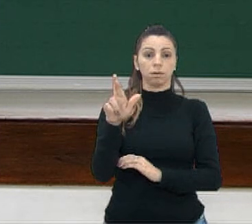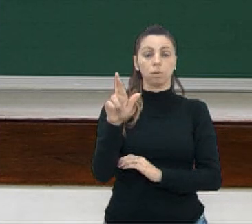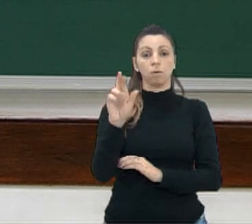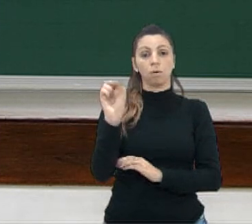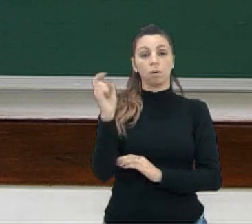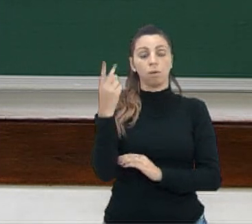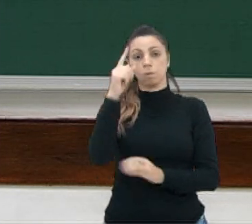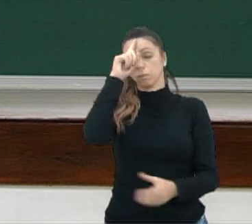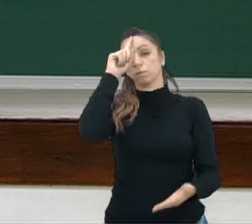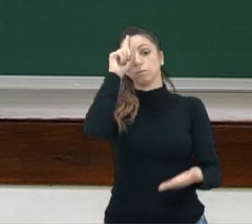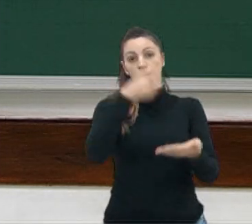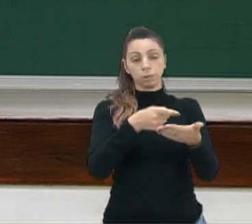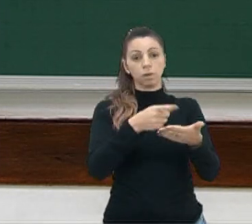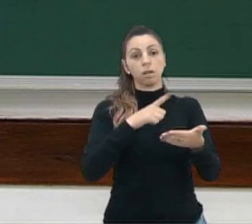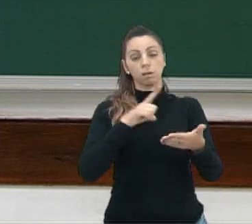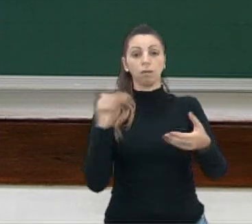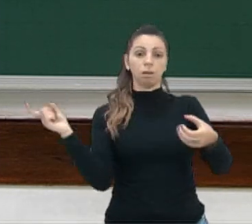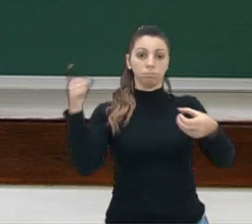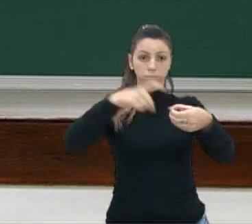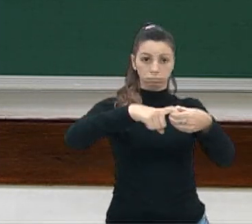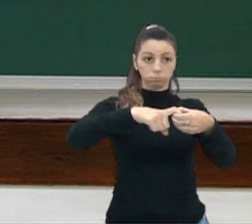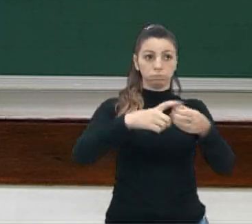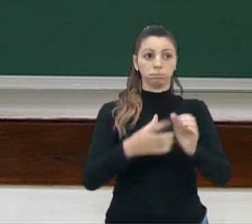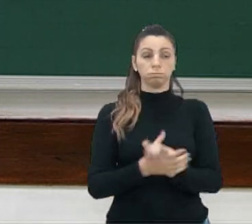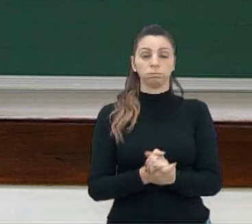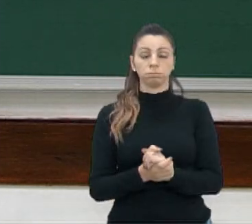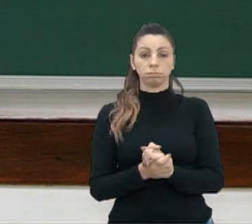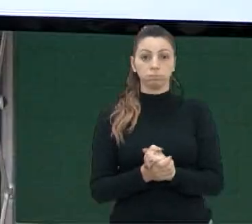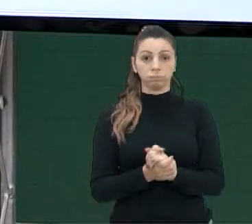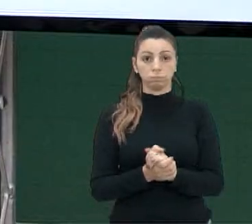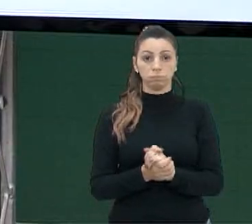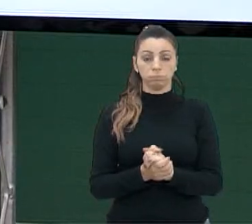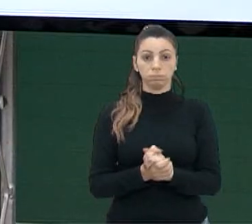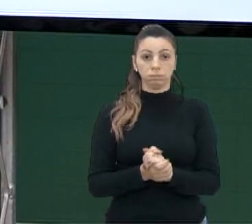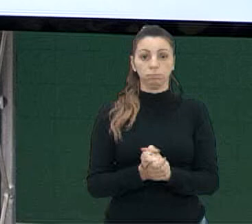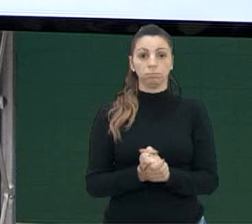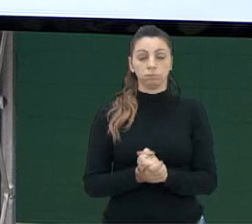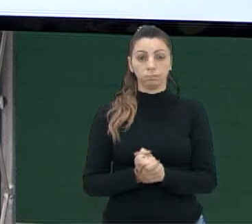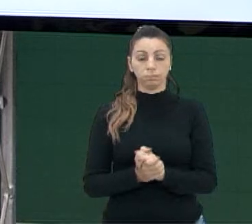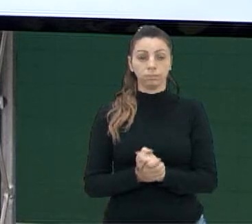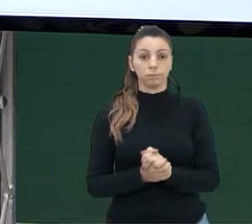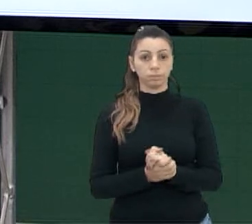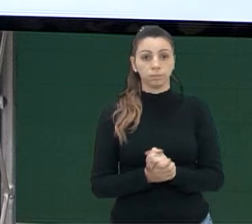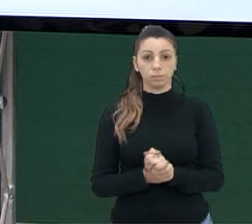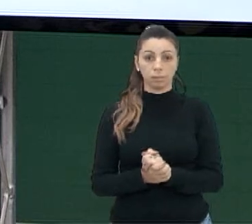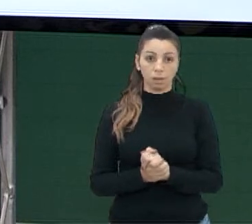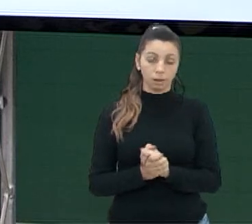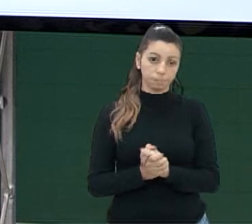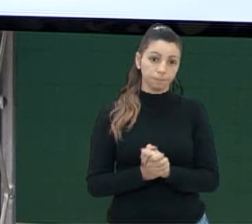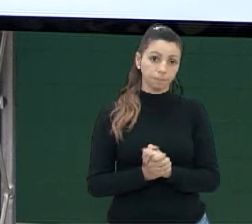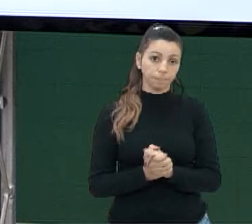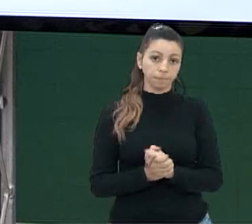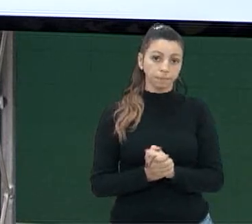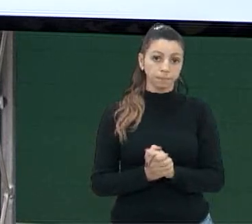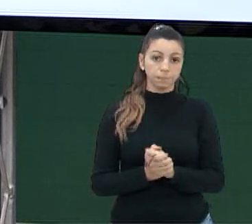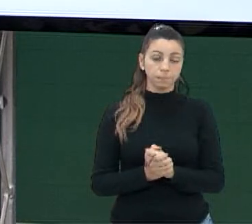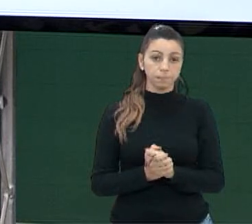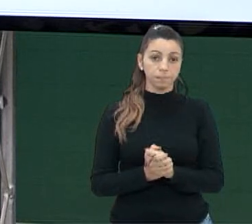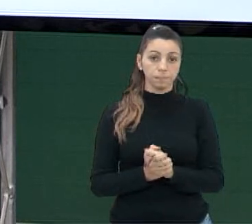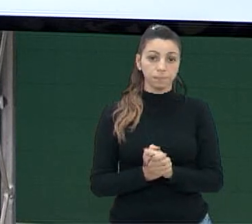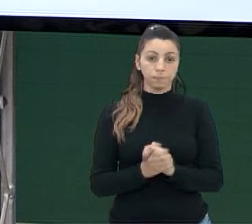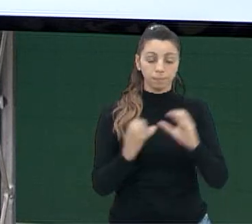Então, como eu disse, o período, a gente comenta, né, o período composto